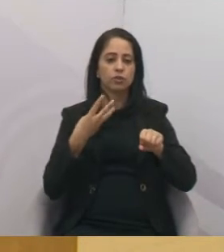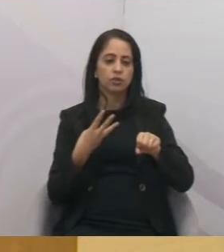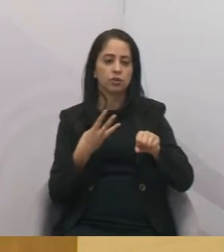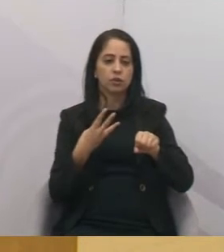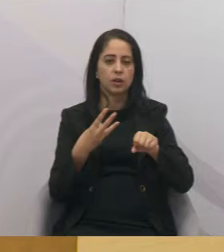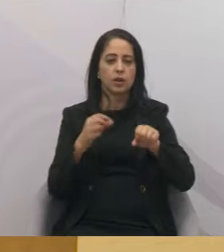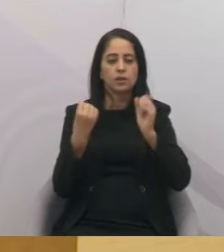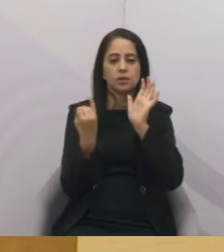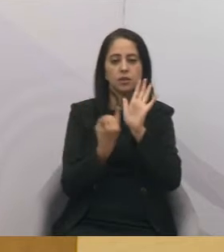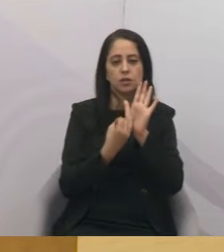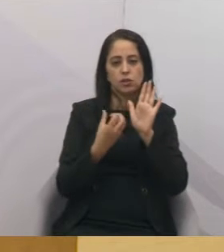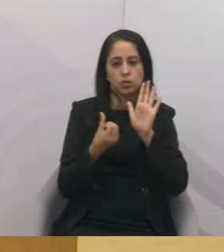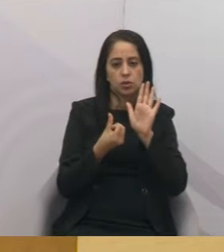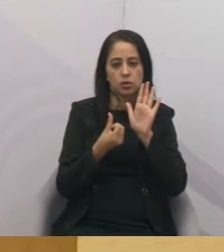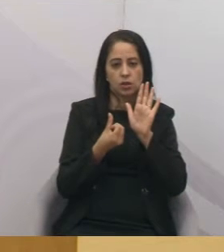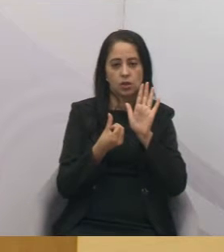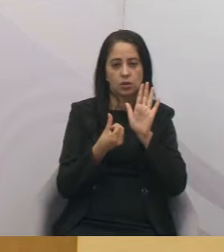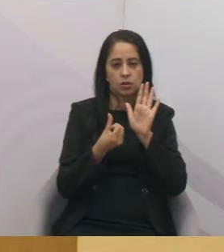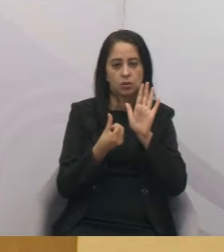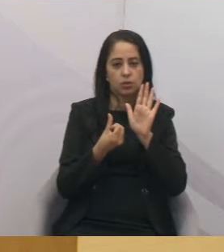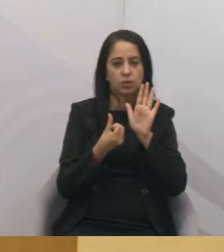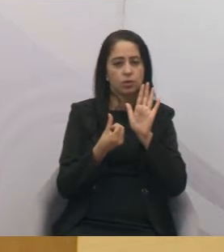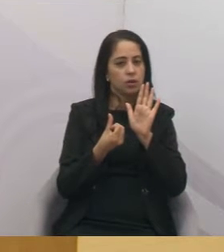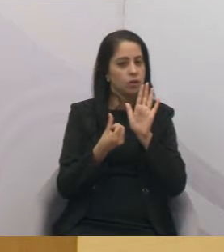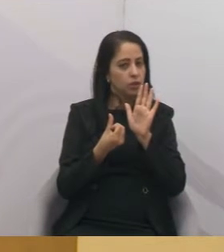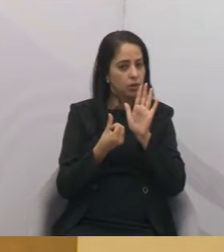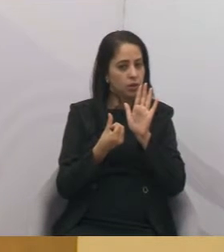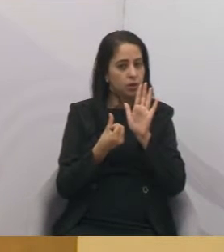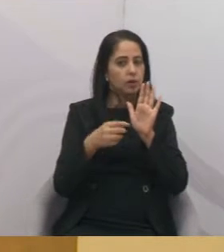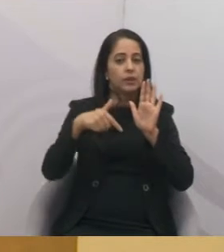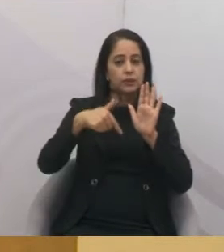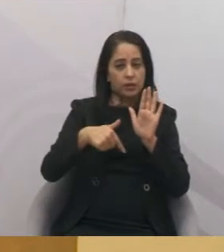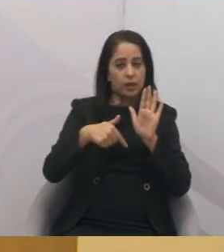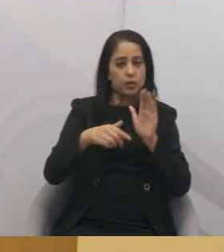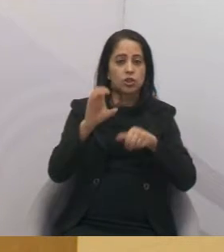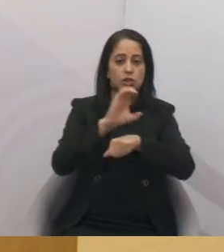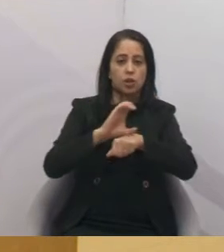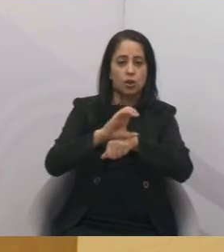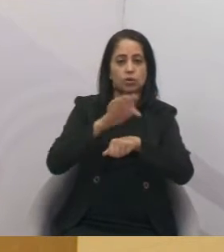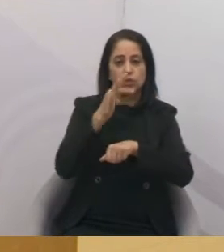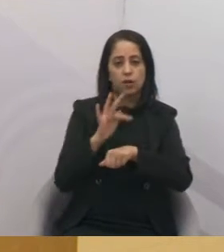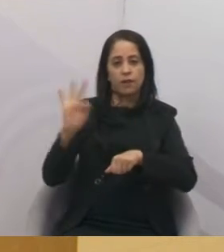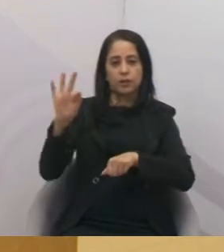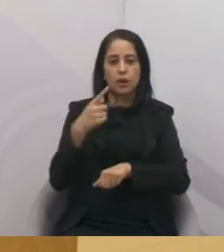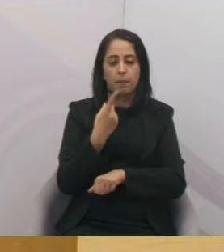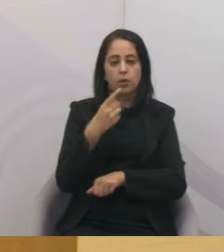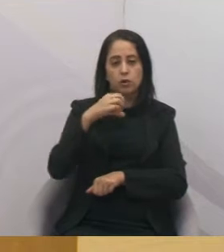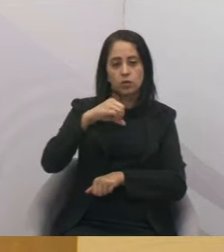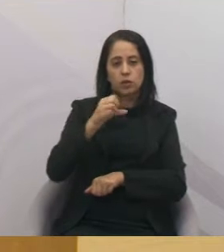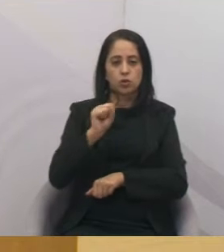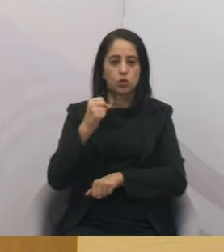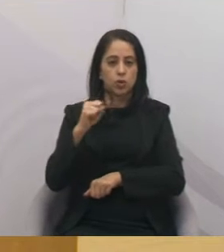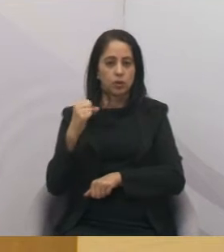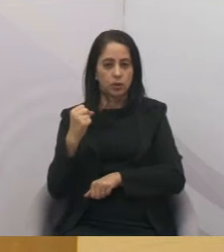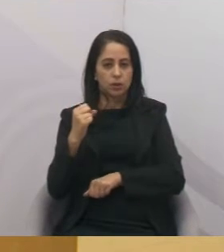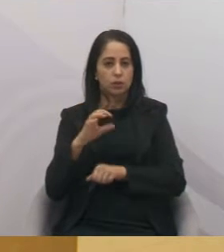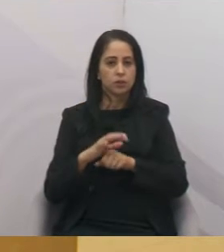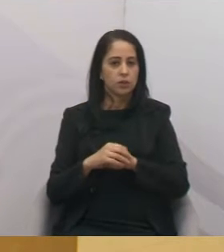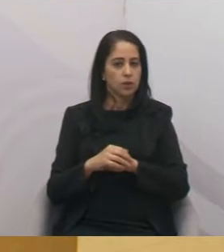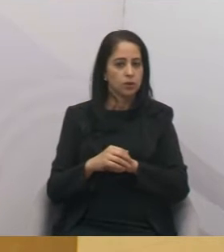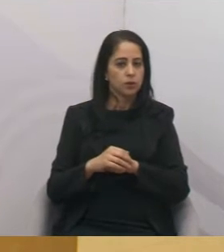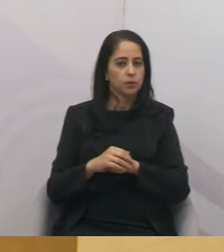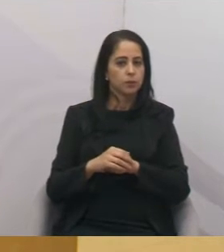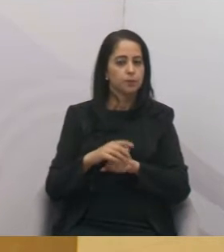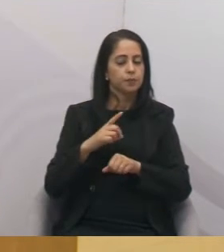6º inciso 6º e 7º da Constituição Federal de 1988, constituindo um